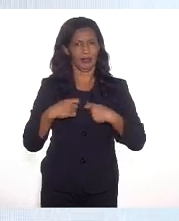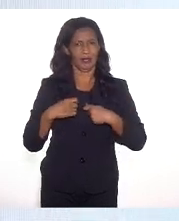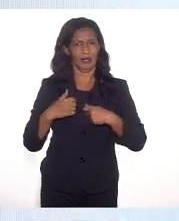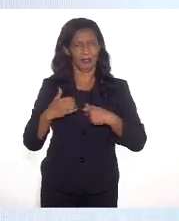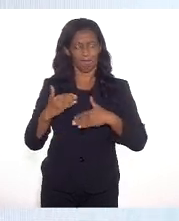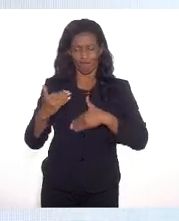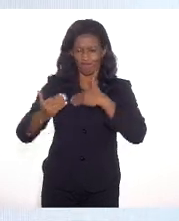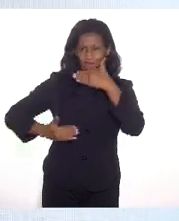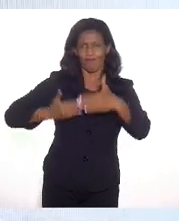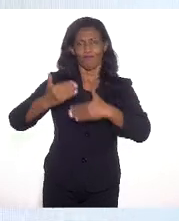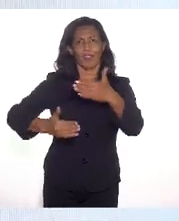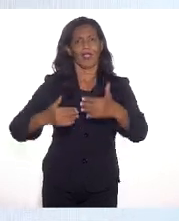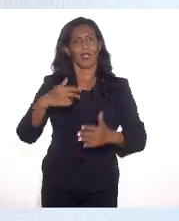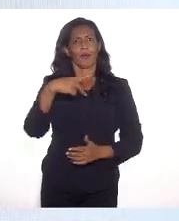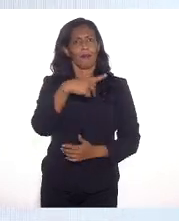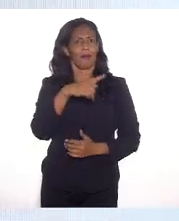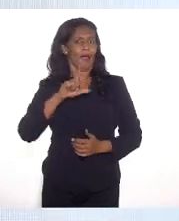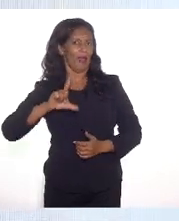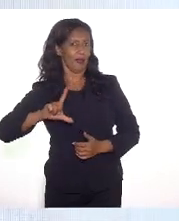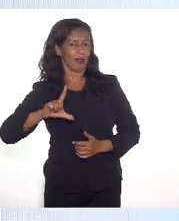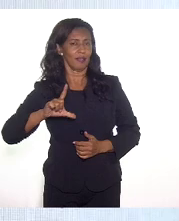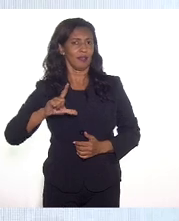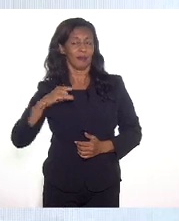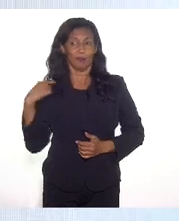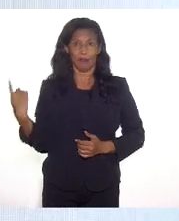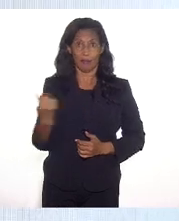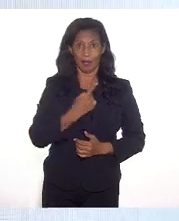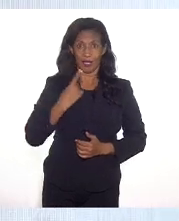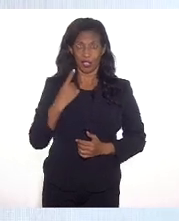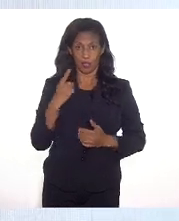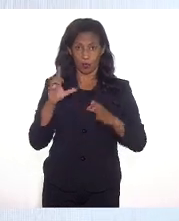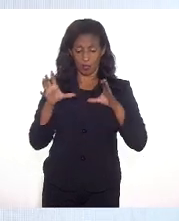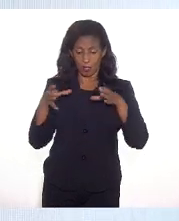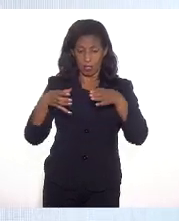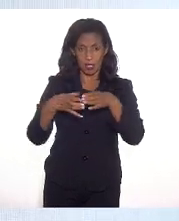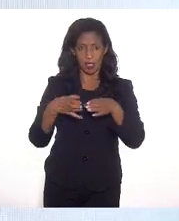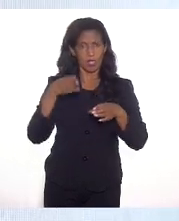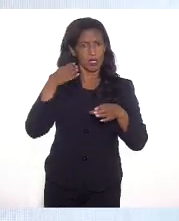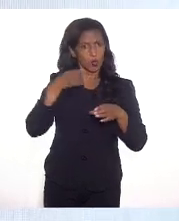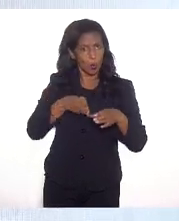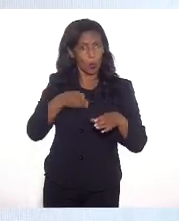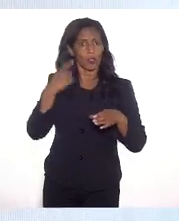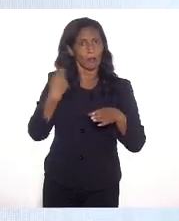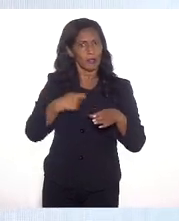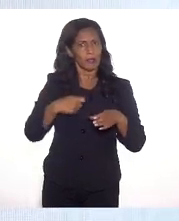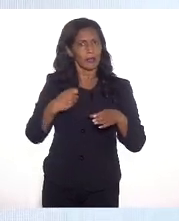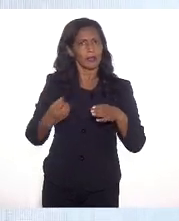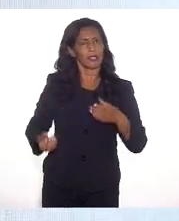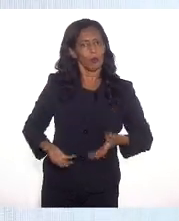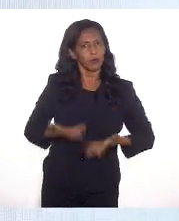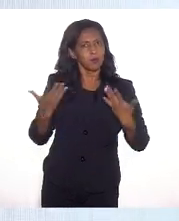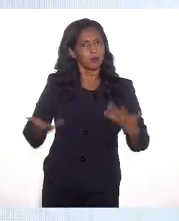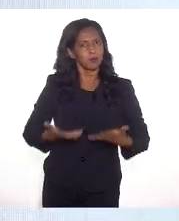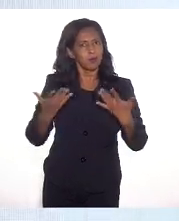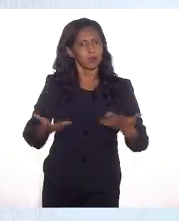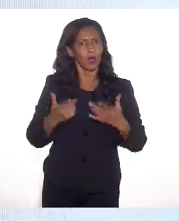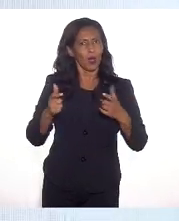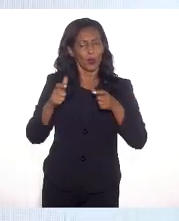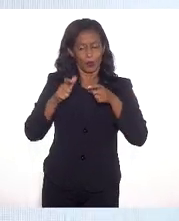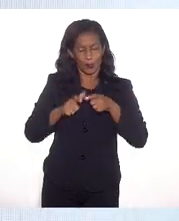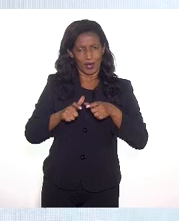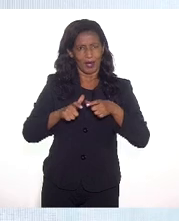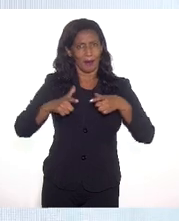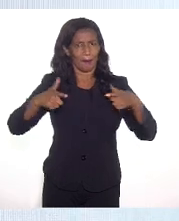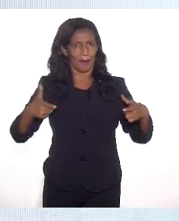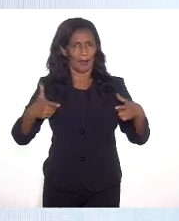avançar no PL lá, para que a gente possa, nesse setor, que é um setor que precisa de incentivo, do pequeno, médio